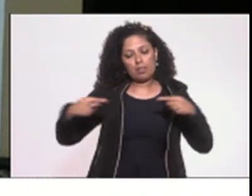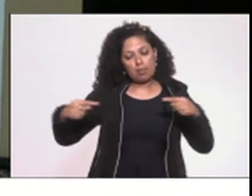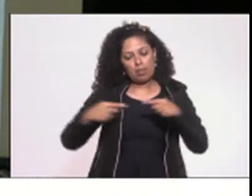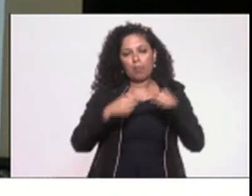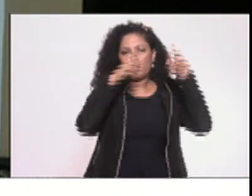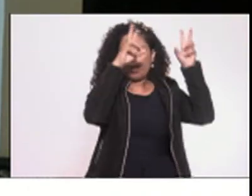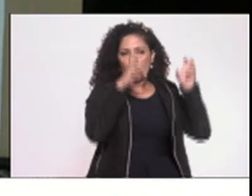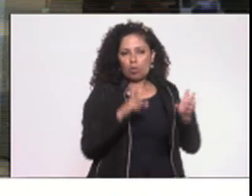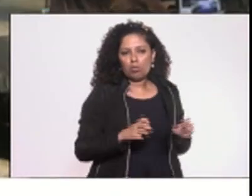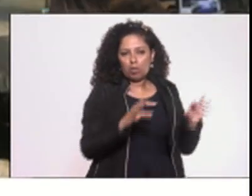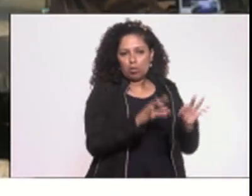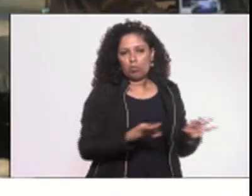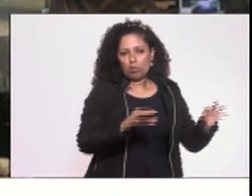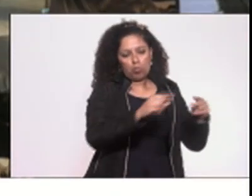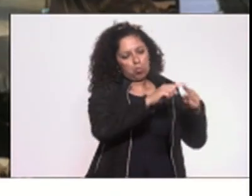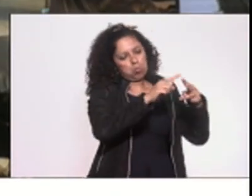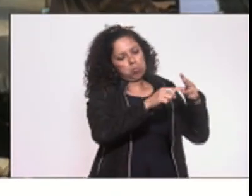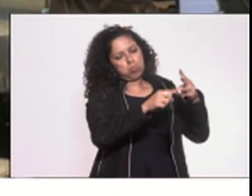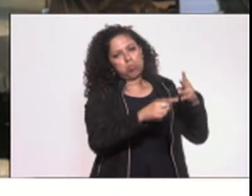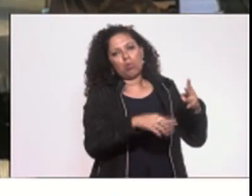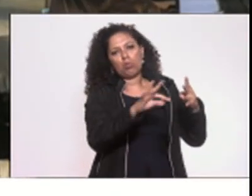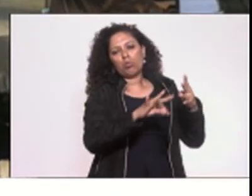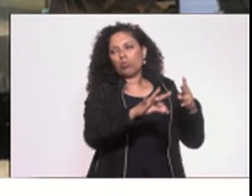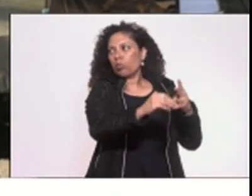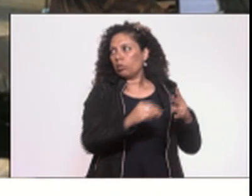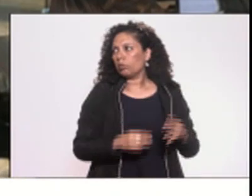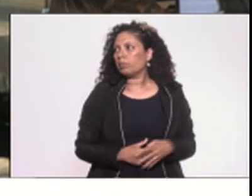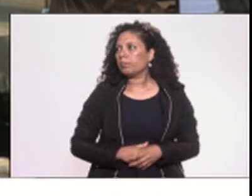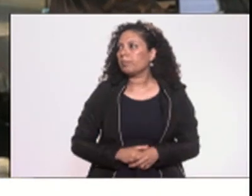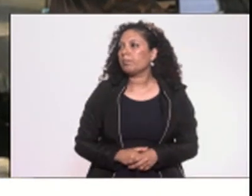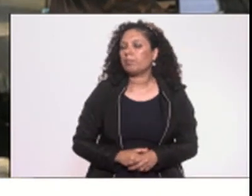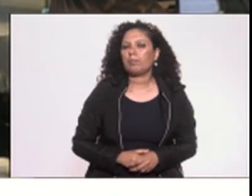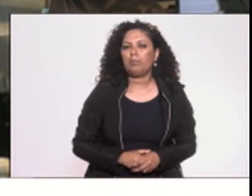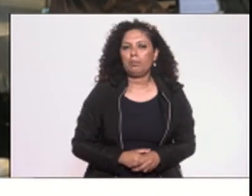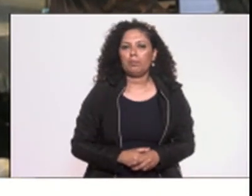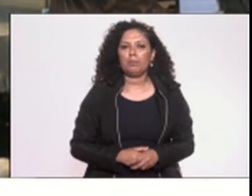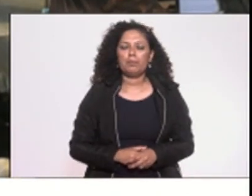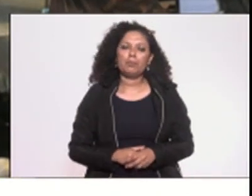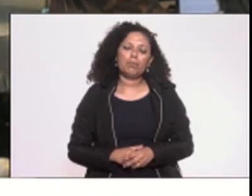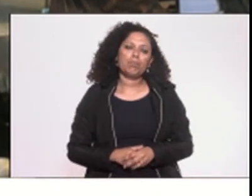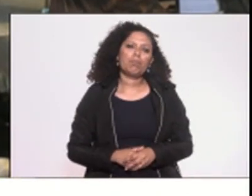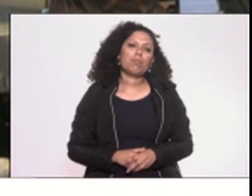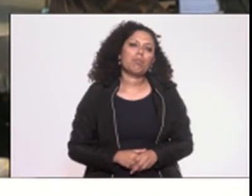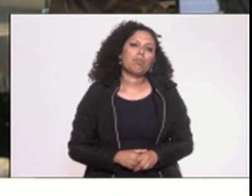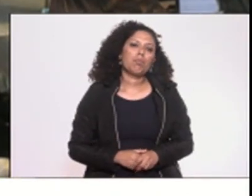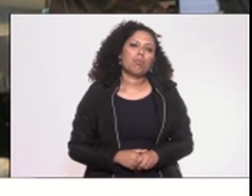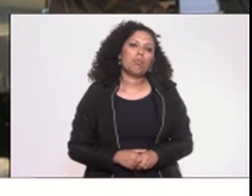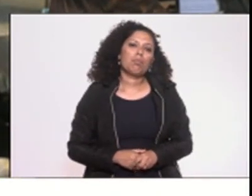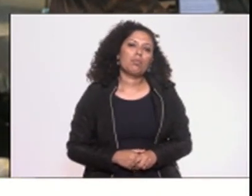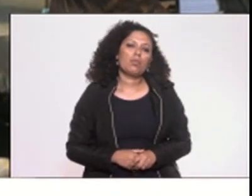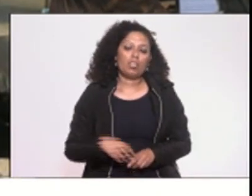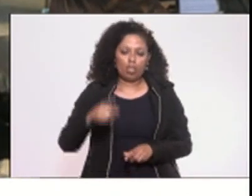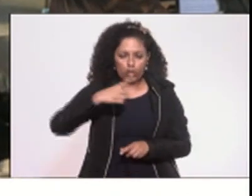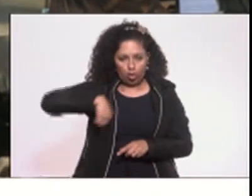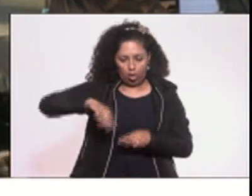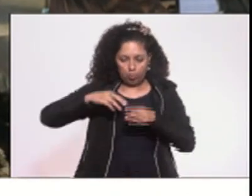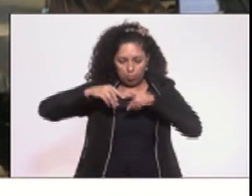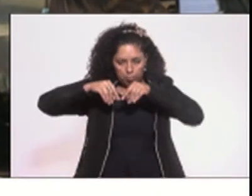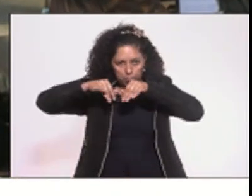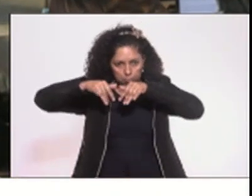contexto. Pode passar. E o nosso composto, né? Um